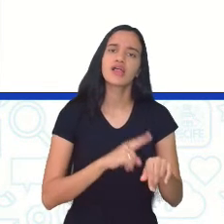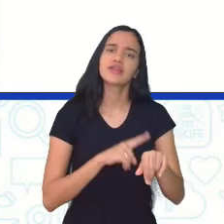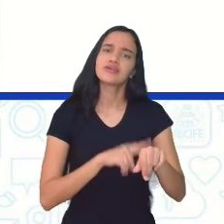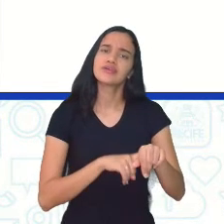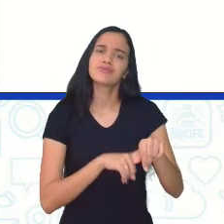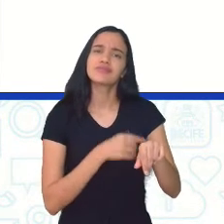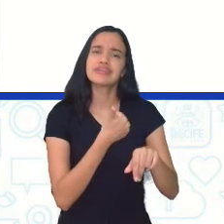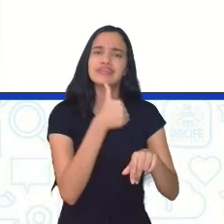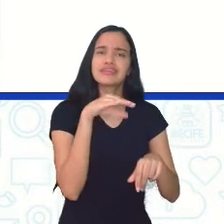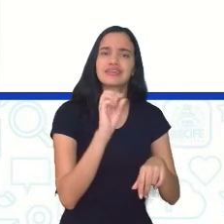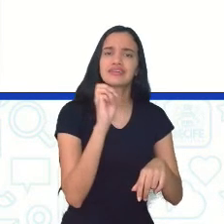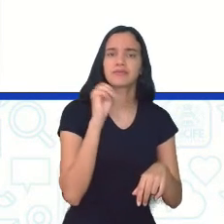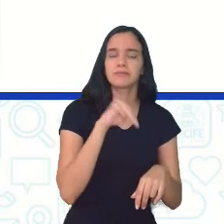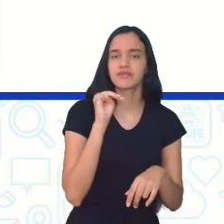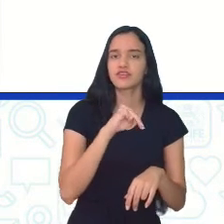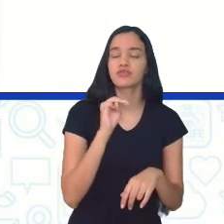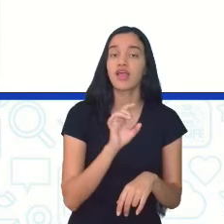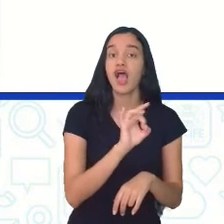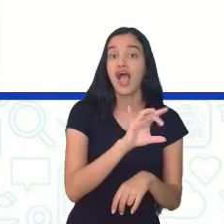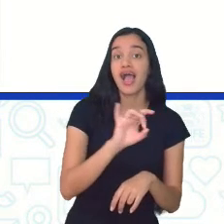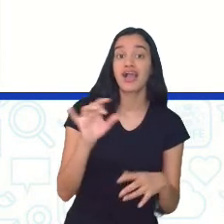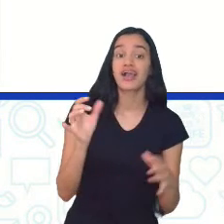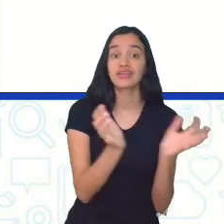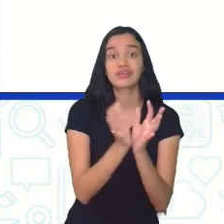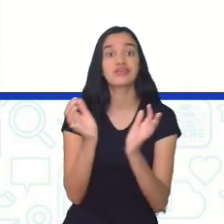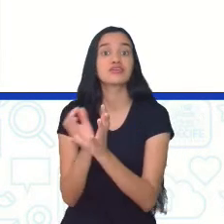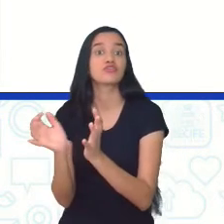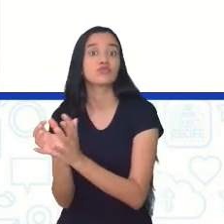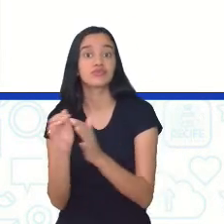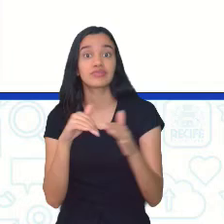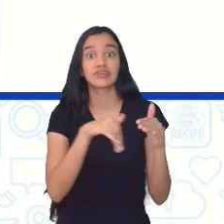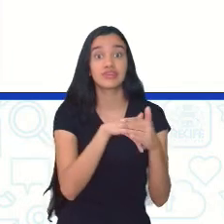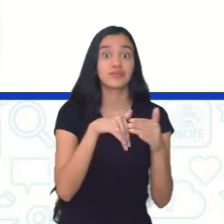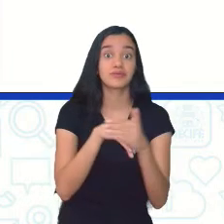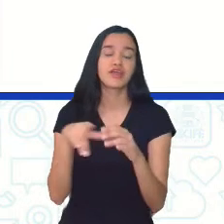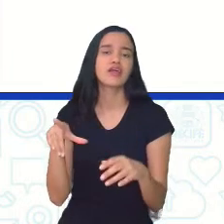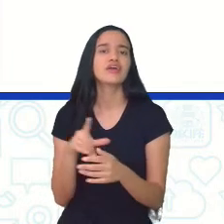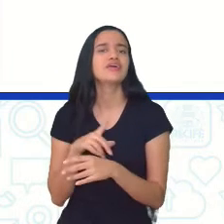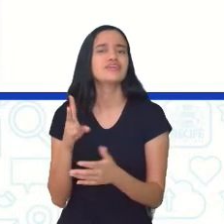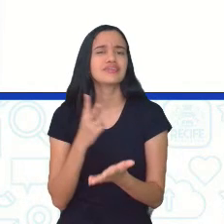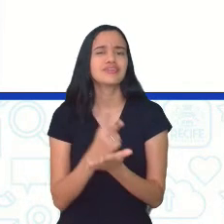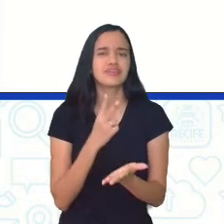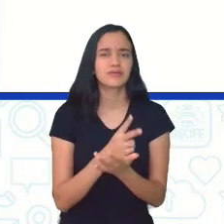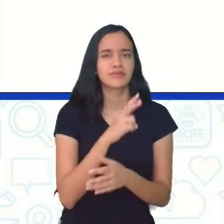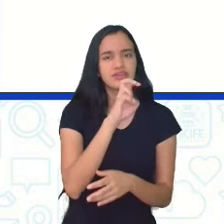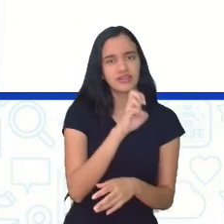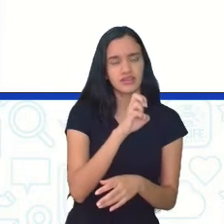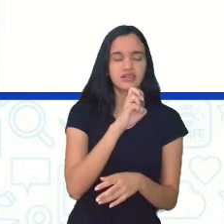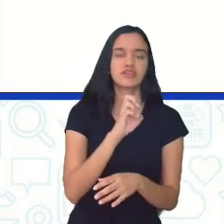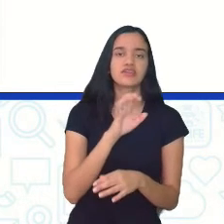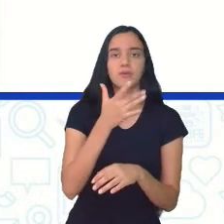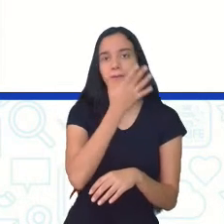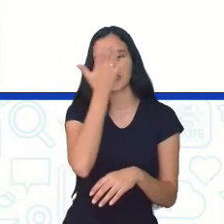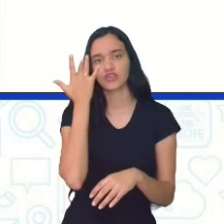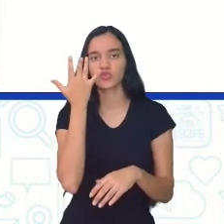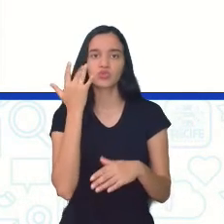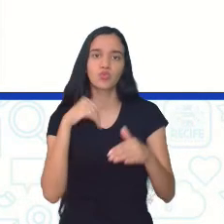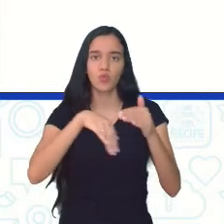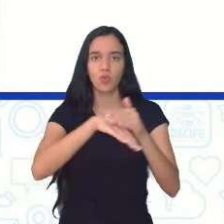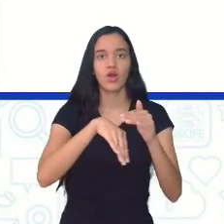de 60 minutos. E cada time tem sempre 5 jogadores em campo. Em determinada